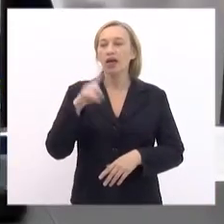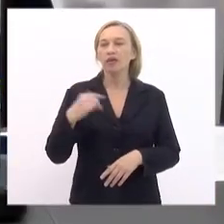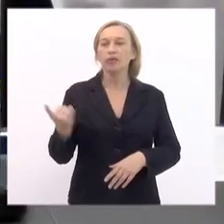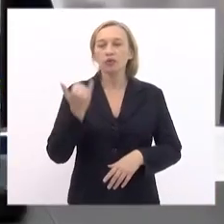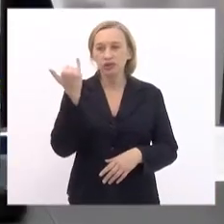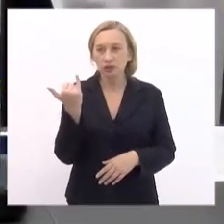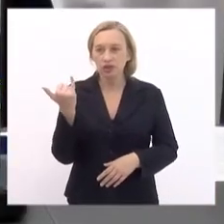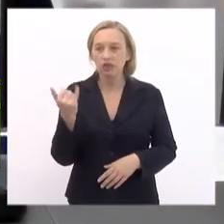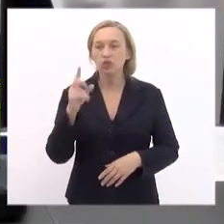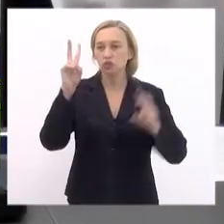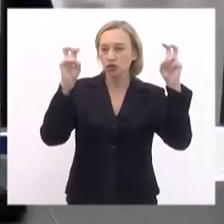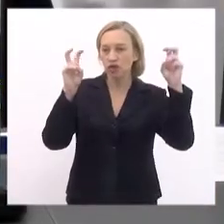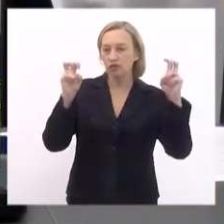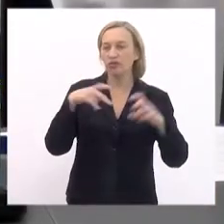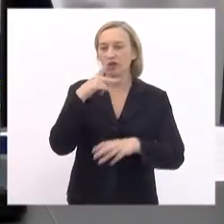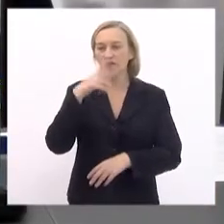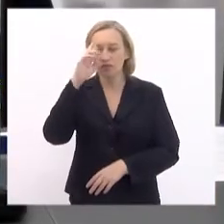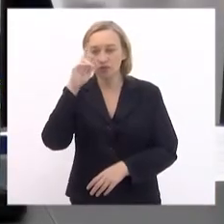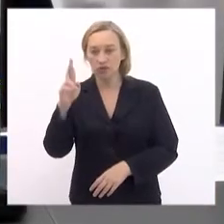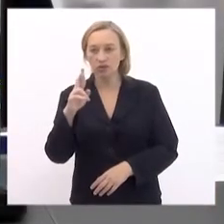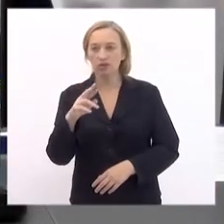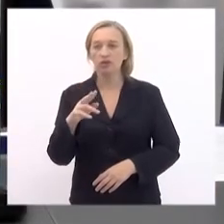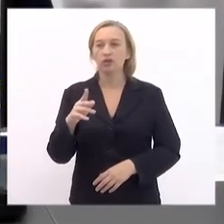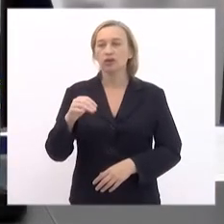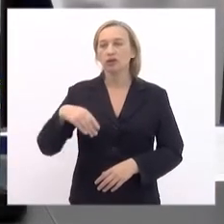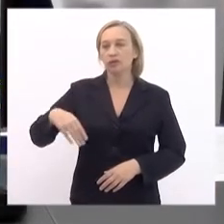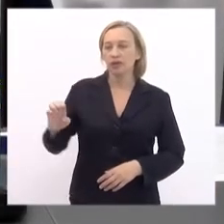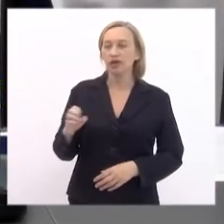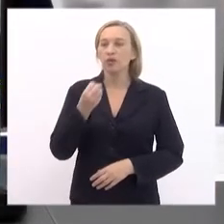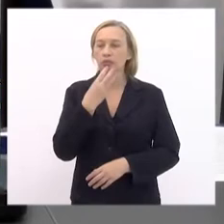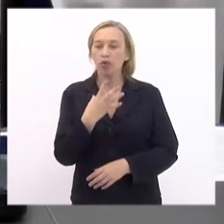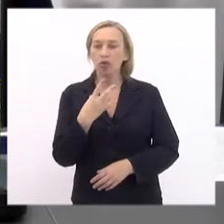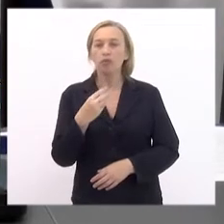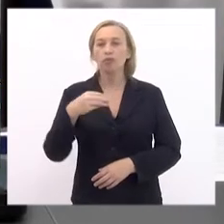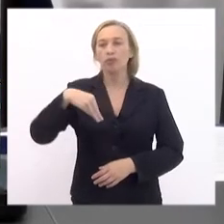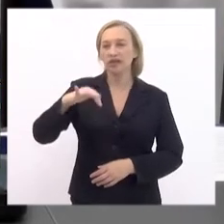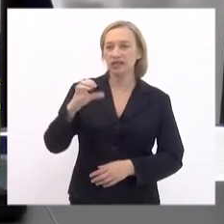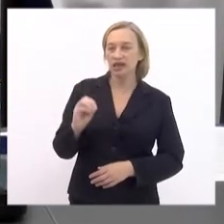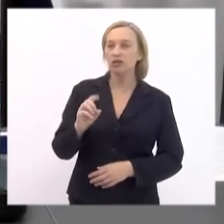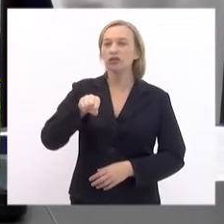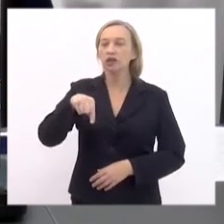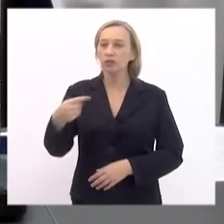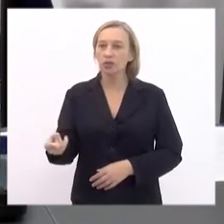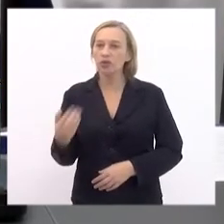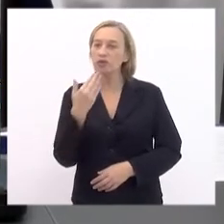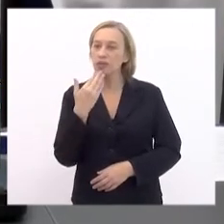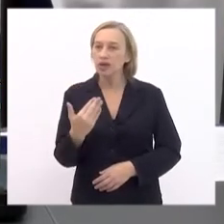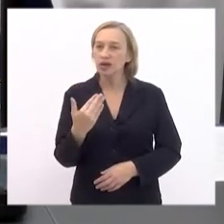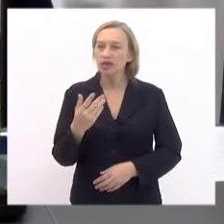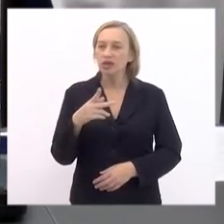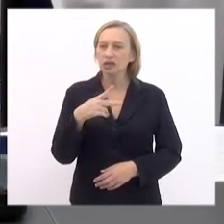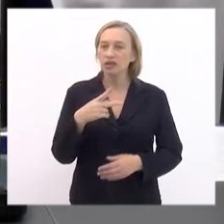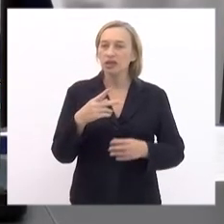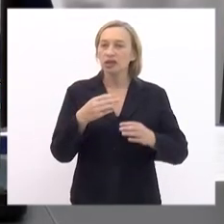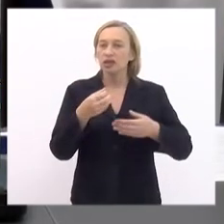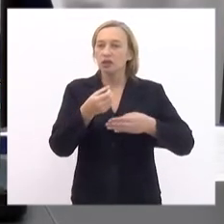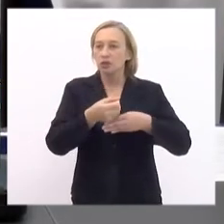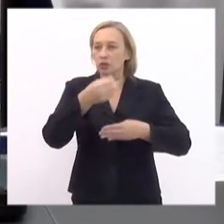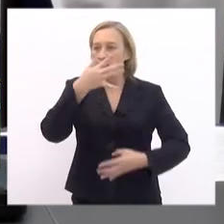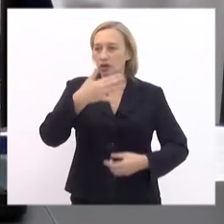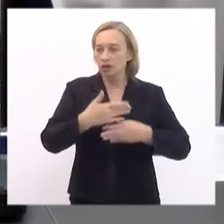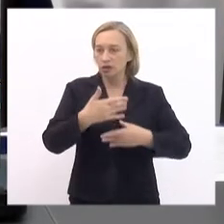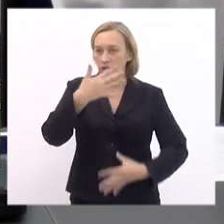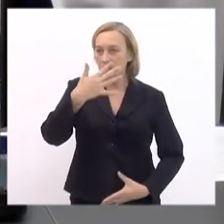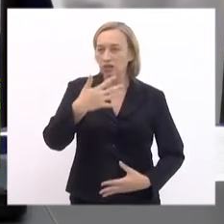trazidos por você, Mink. Bom, Marcelo Xavier, em seguida, eu peço que coloque aqui no chat quem vai fazer a